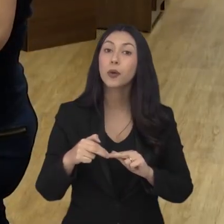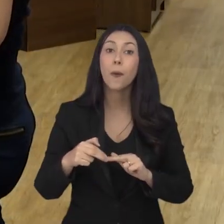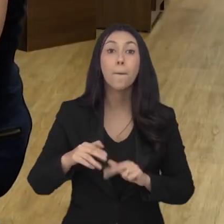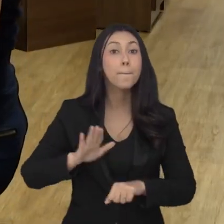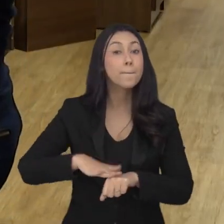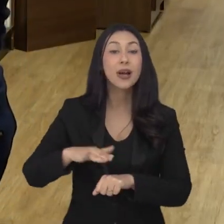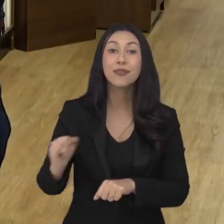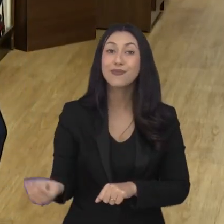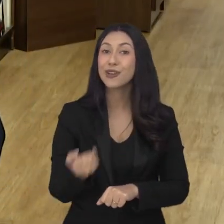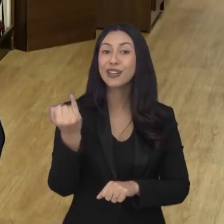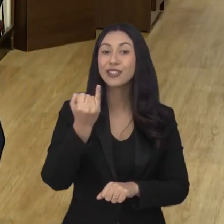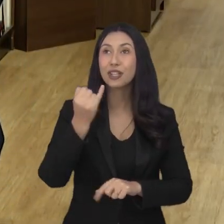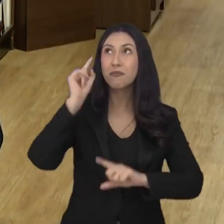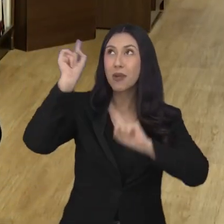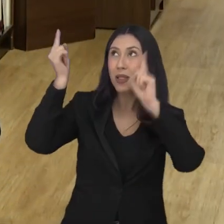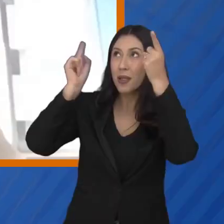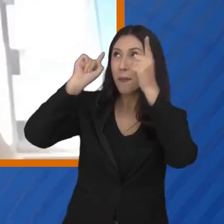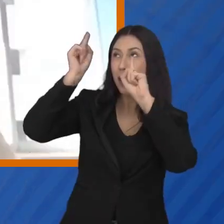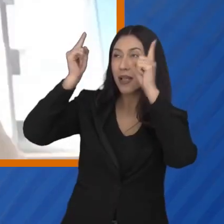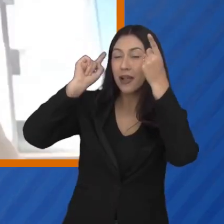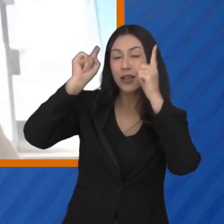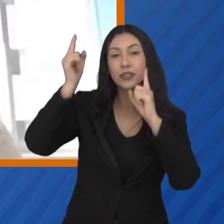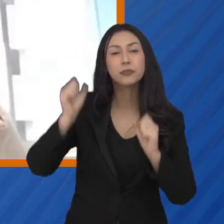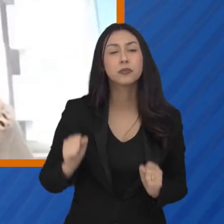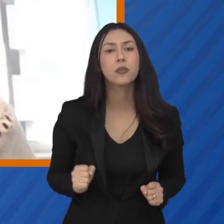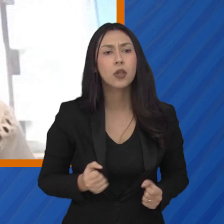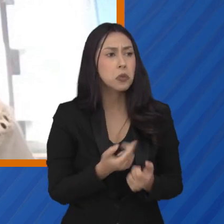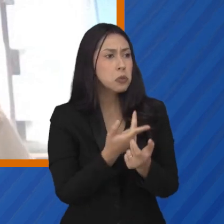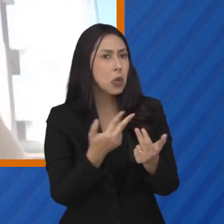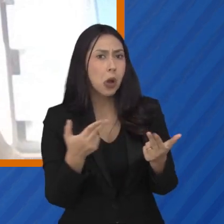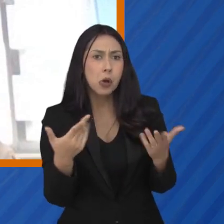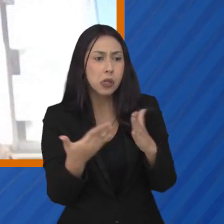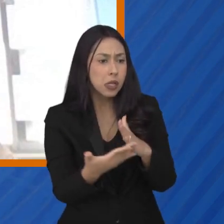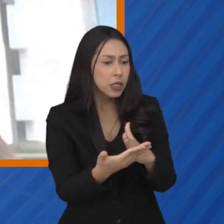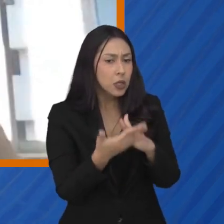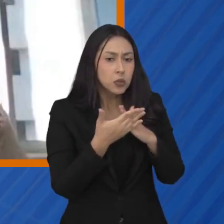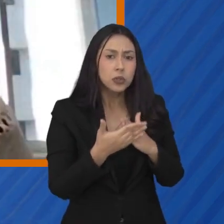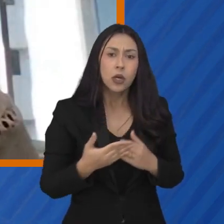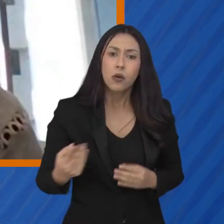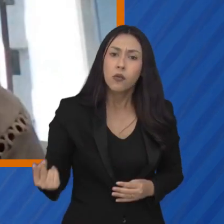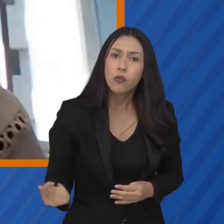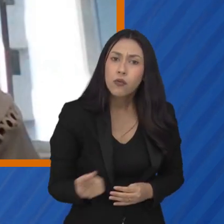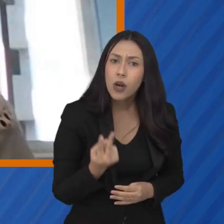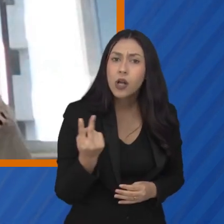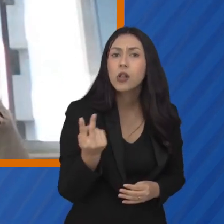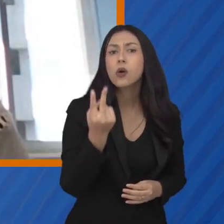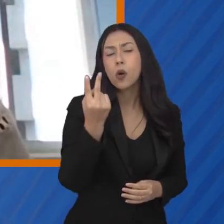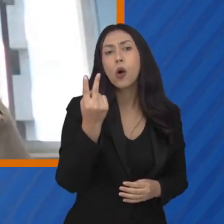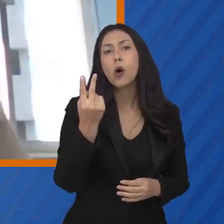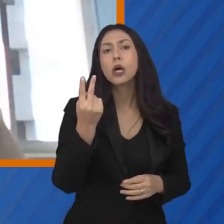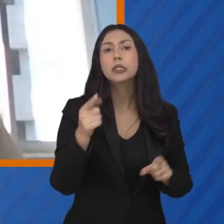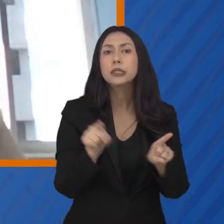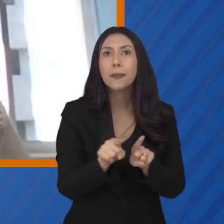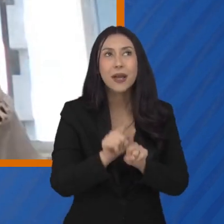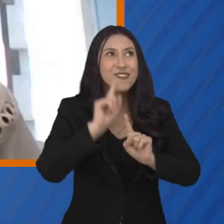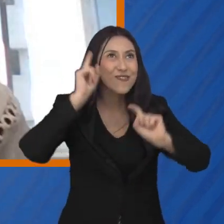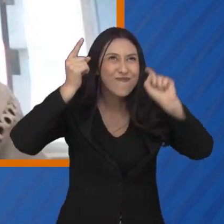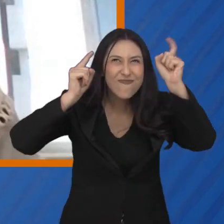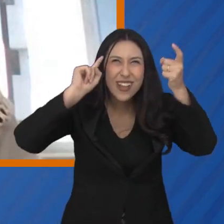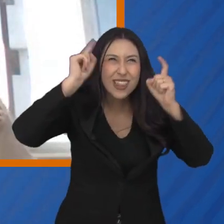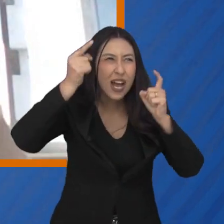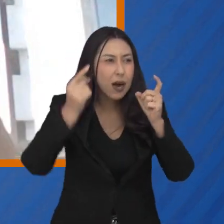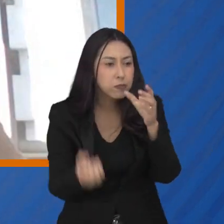nome já diz, é a criatividade. Tudo aquilo que gera e agrega valor e está ligado à potência